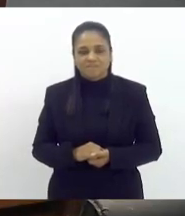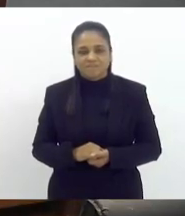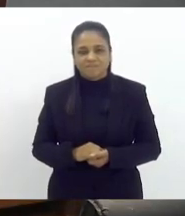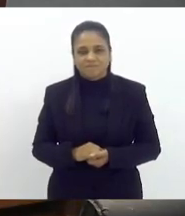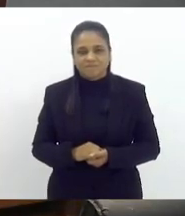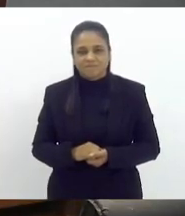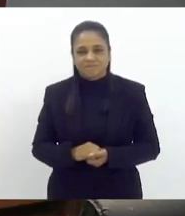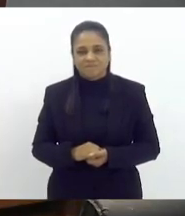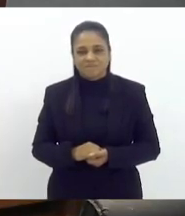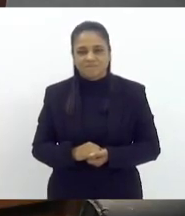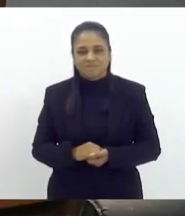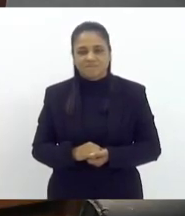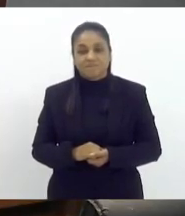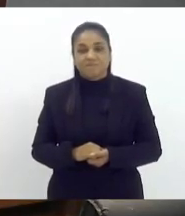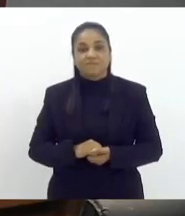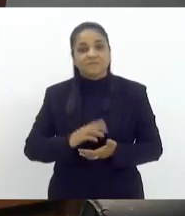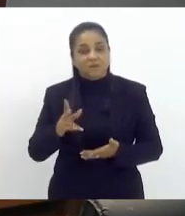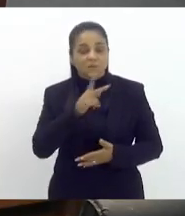presidente